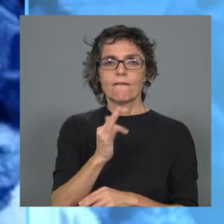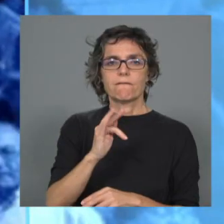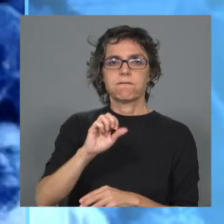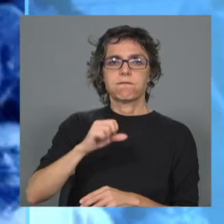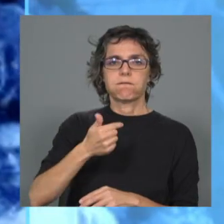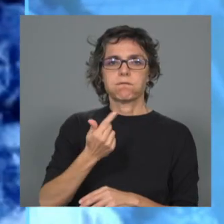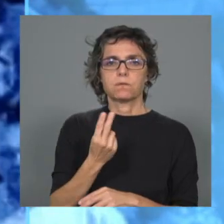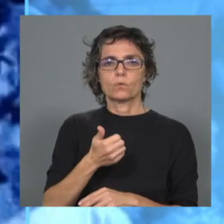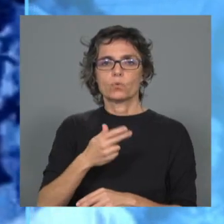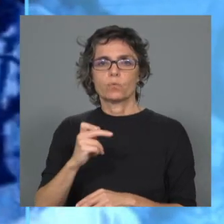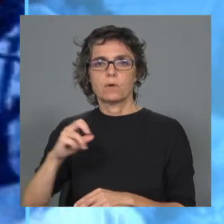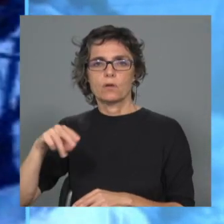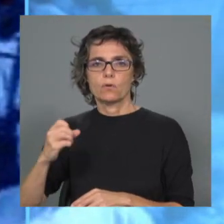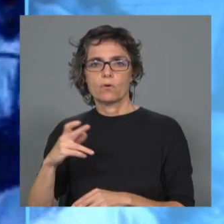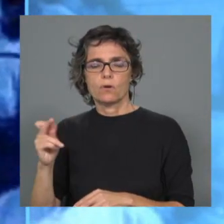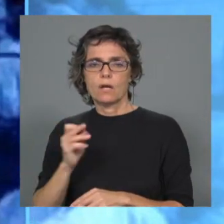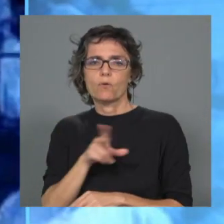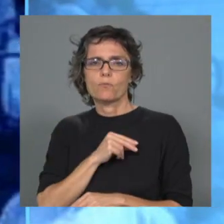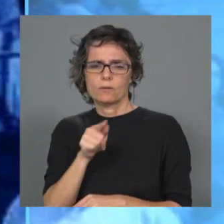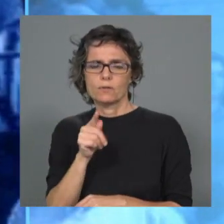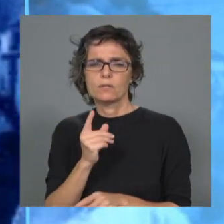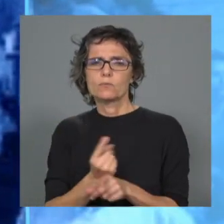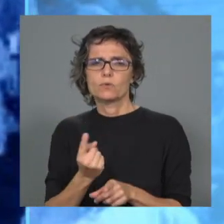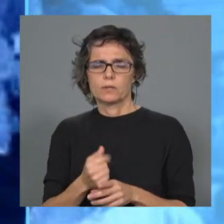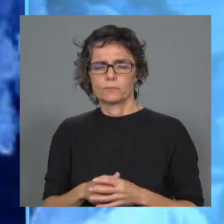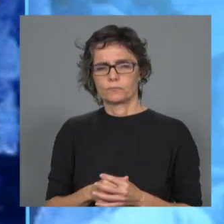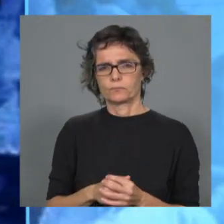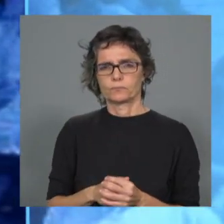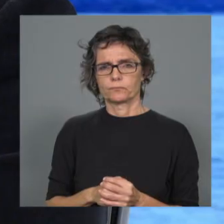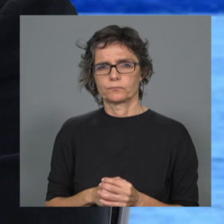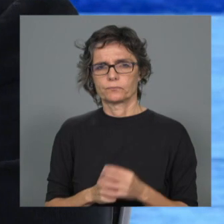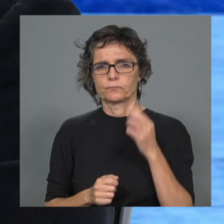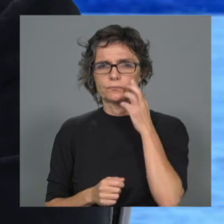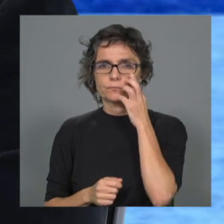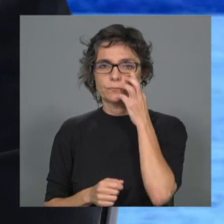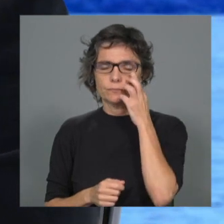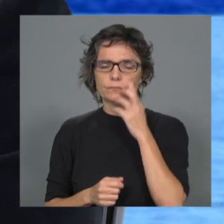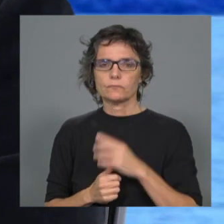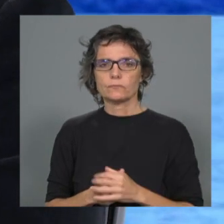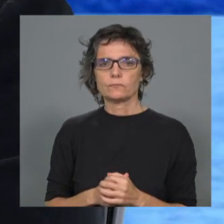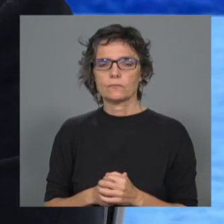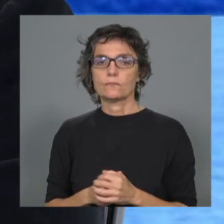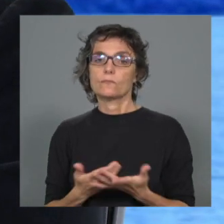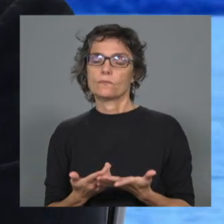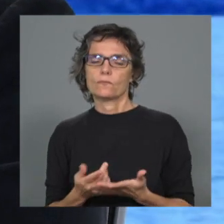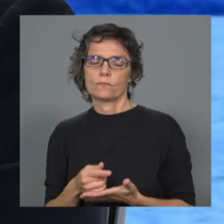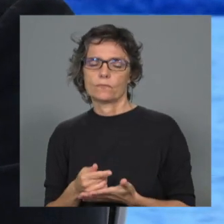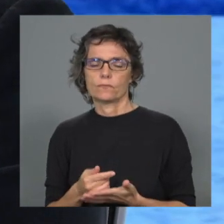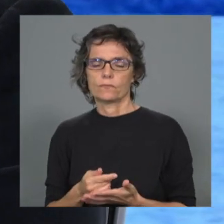Rui, fala-nos deste prémio e porquê da necessidade de criarem este prémio. Eu acho que este foi